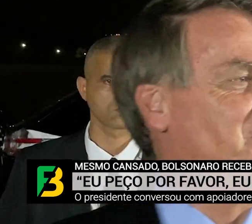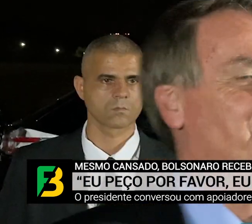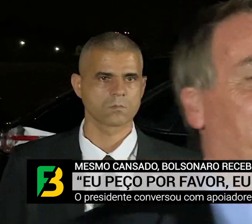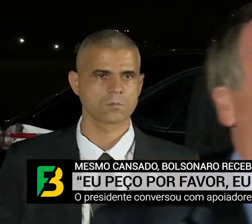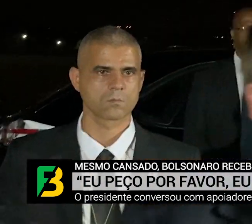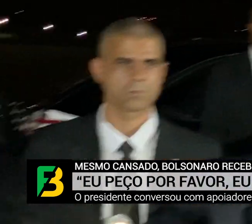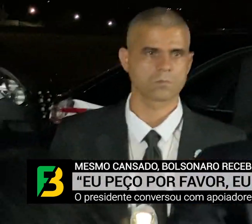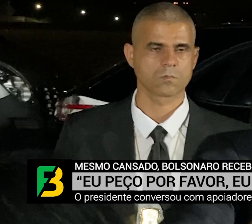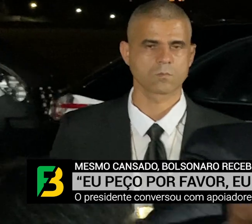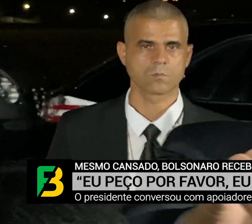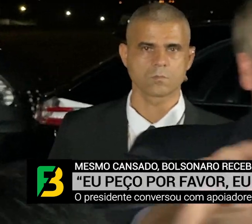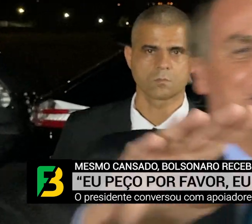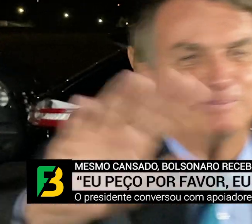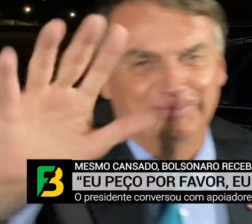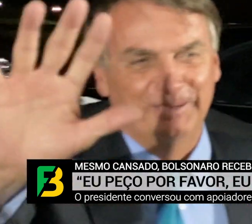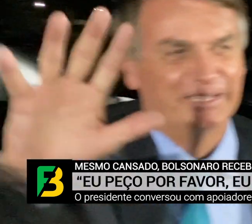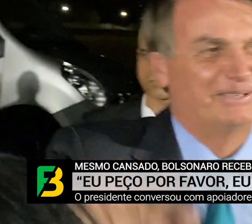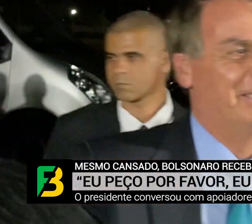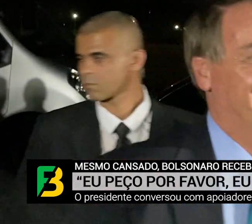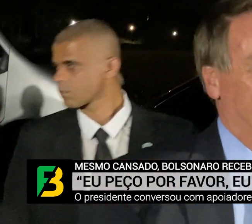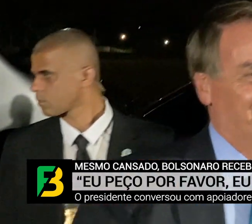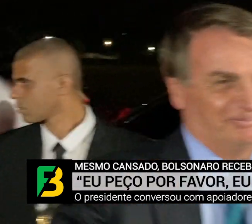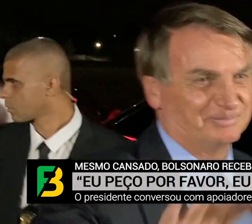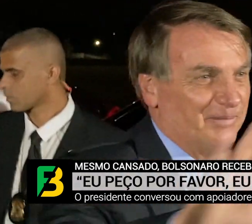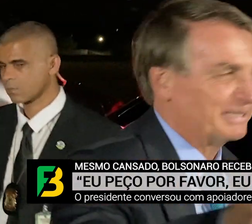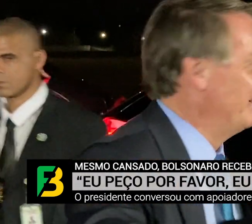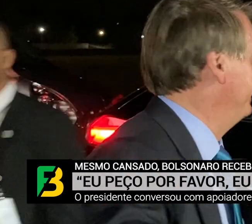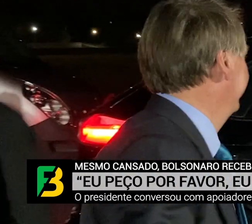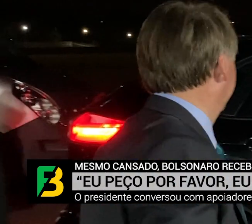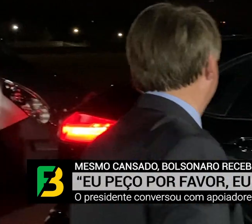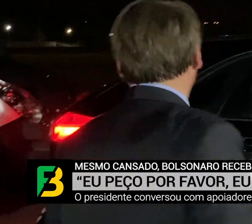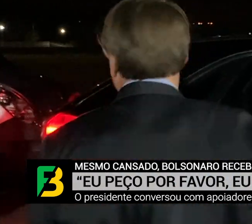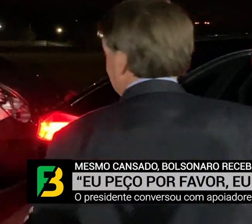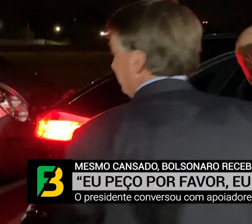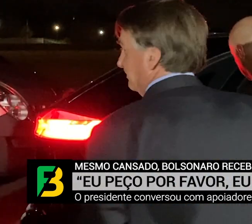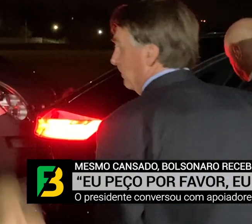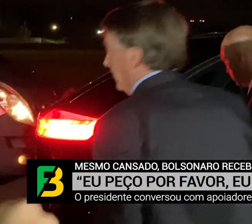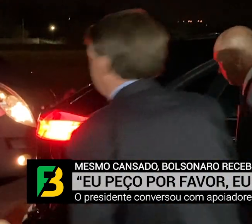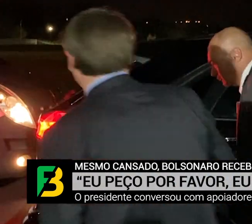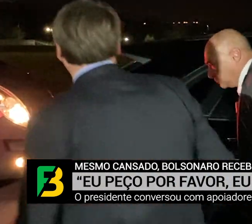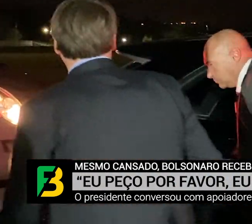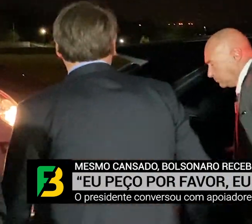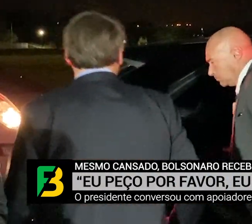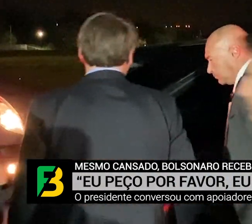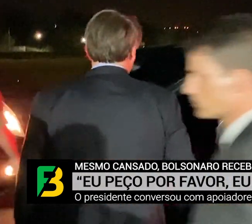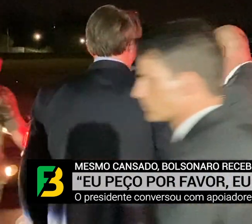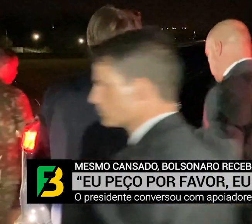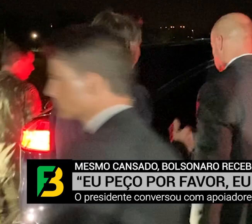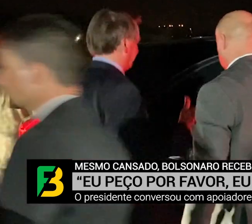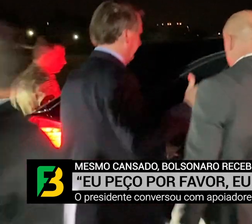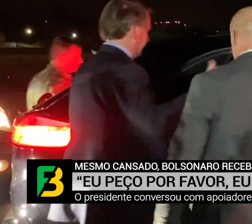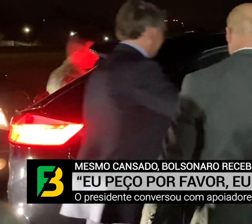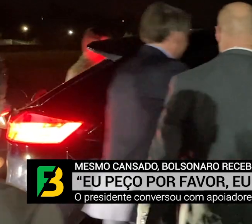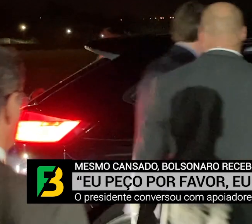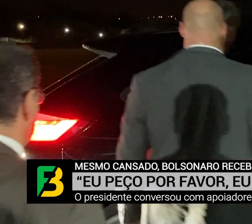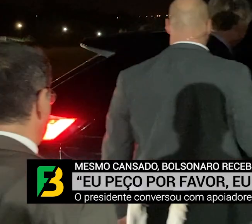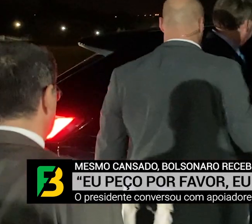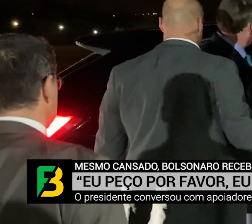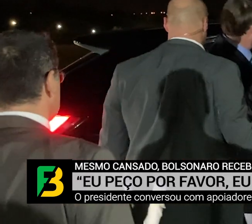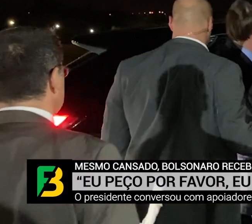Nossa senhora, Deus, onde é que eu fiquei? Valeu. Obrigado, Deus, obrigado, Deus. Obrigado, tá? Obrigado, obrigado, Deus. Presidente, estamos com você, tá? Deus está com você. Deus abençoe vocês.